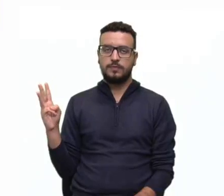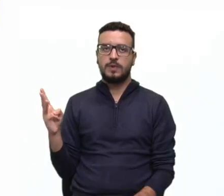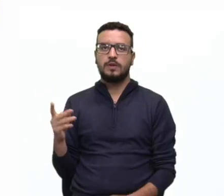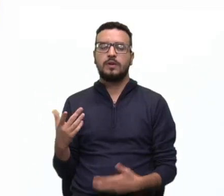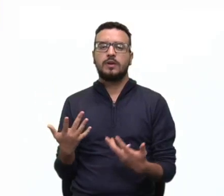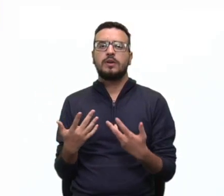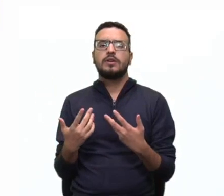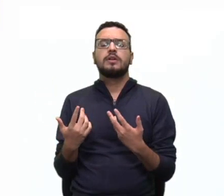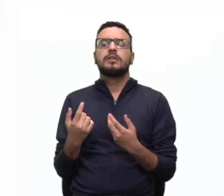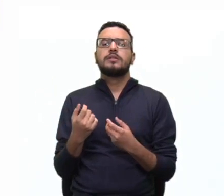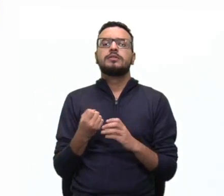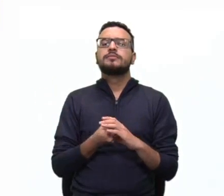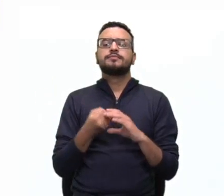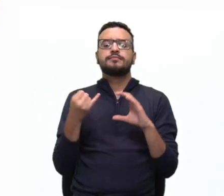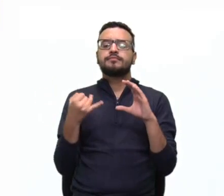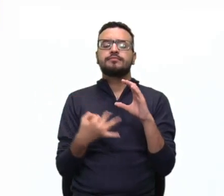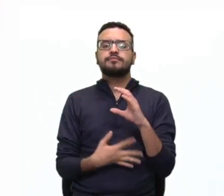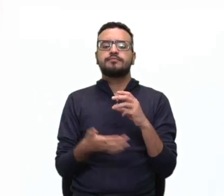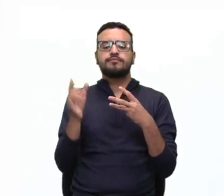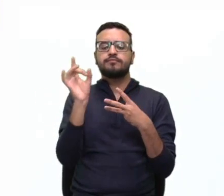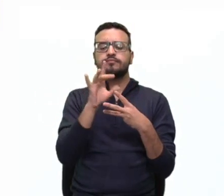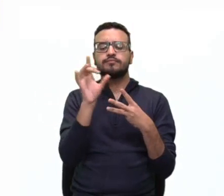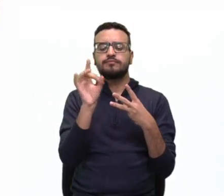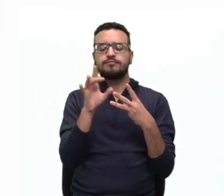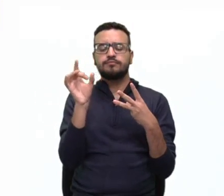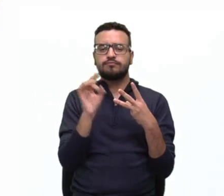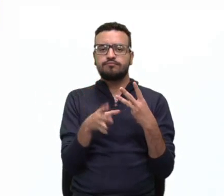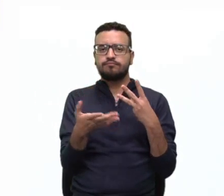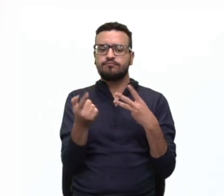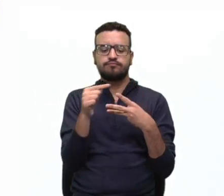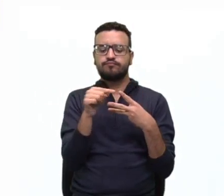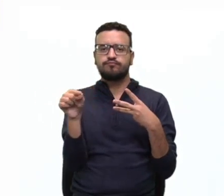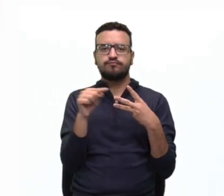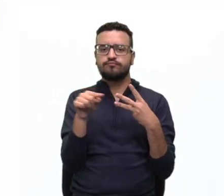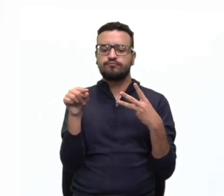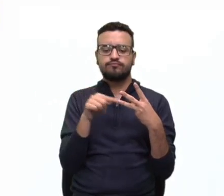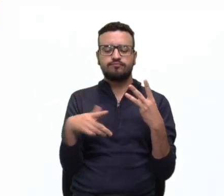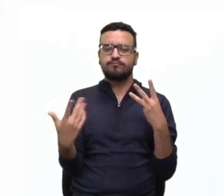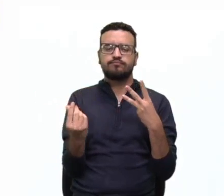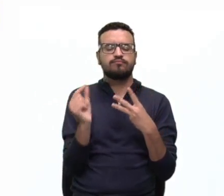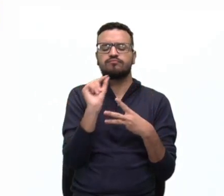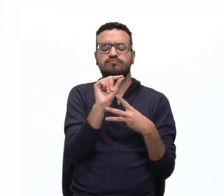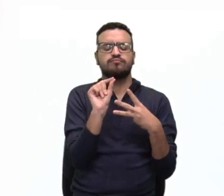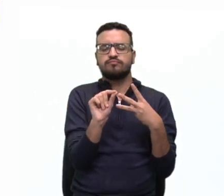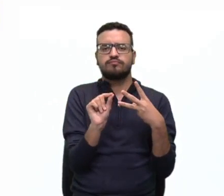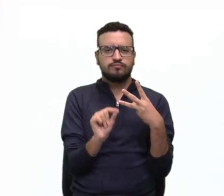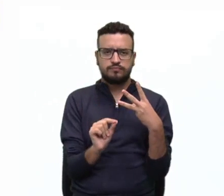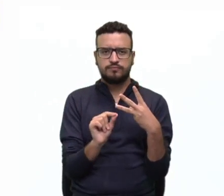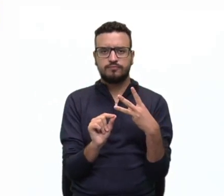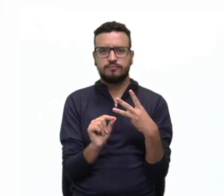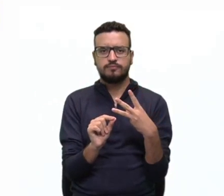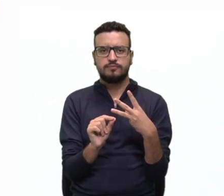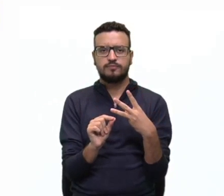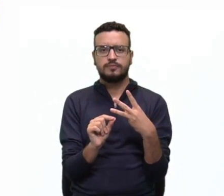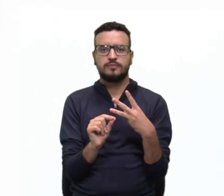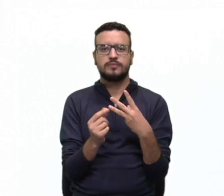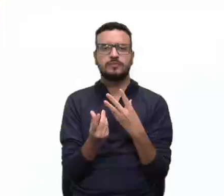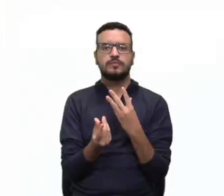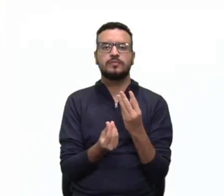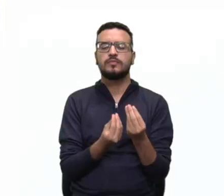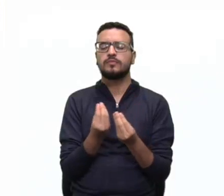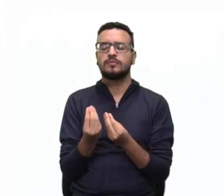Quais as características de cada tipo desses, de cada tipo de articulação?